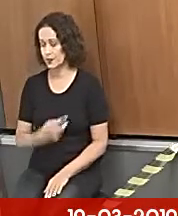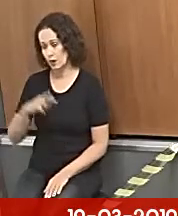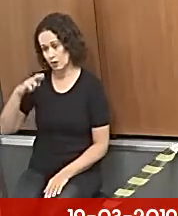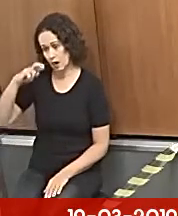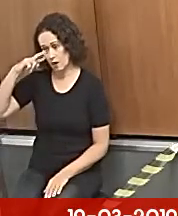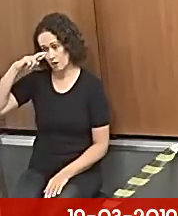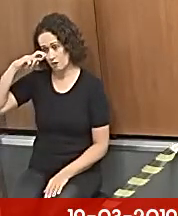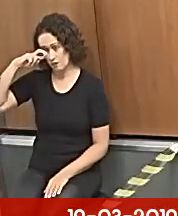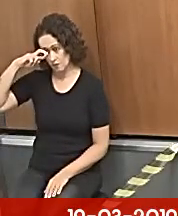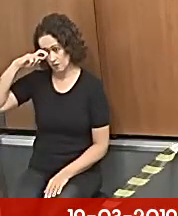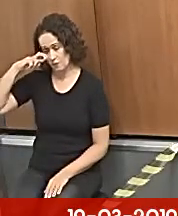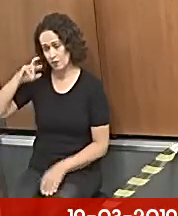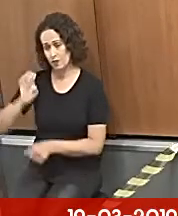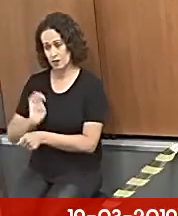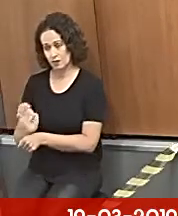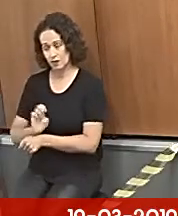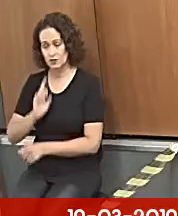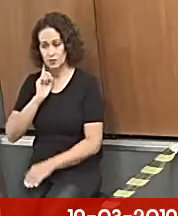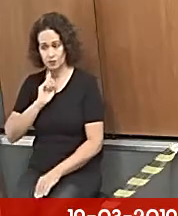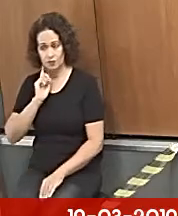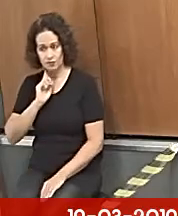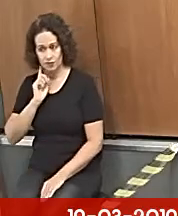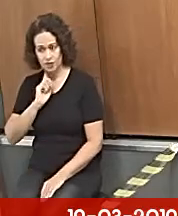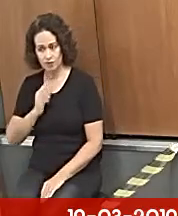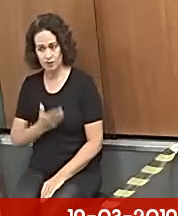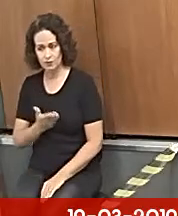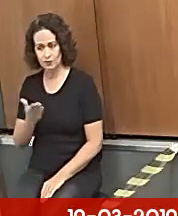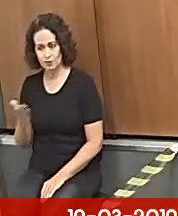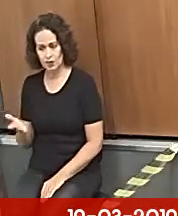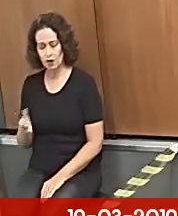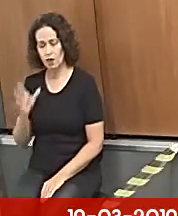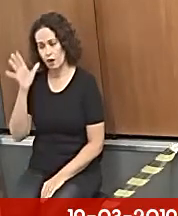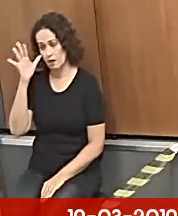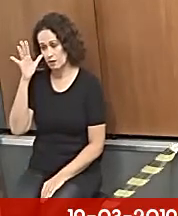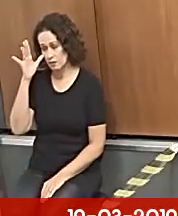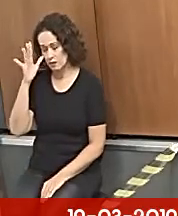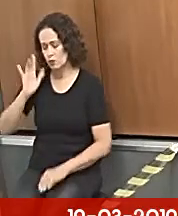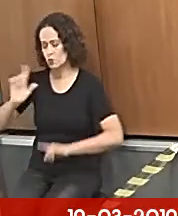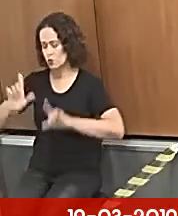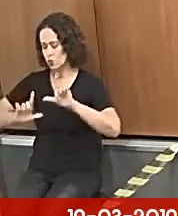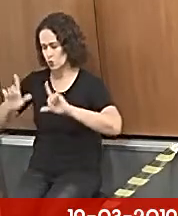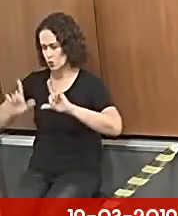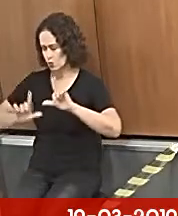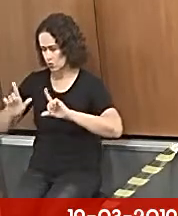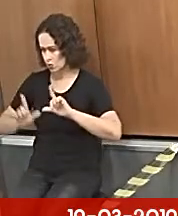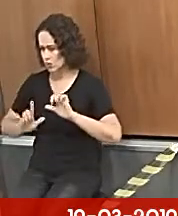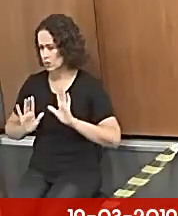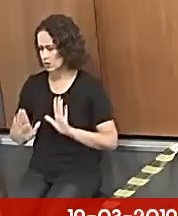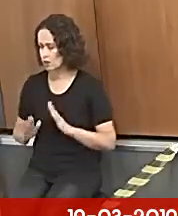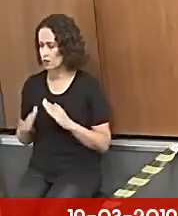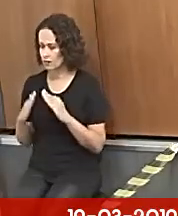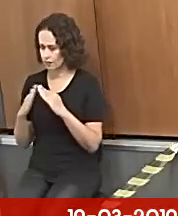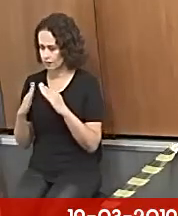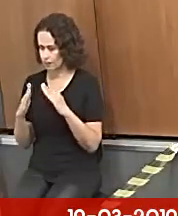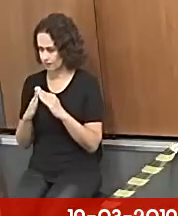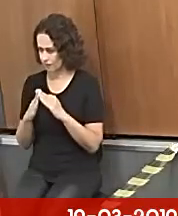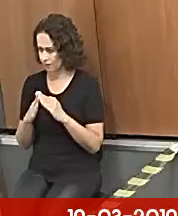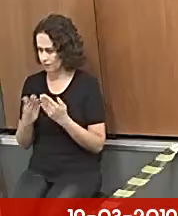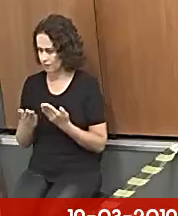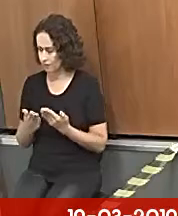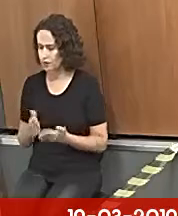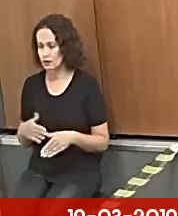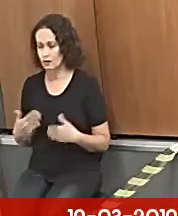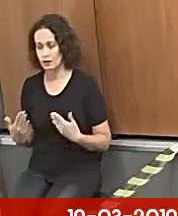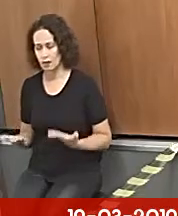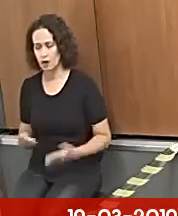gerais então tem gente que está acompanhando os trabalhos da comissão neste momento em casa está nos acompanhando a assistindo então quem por exemplo tem a